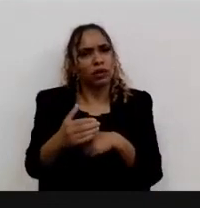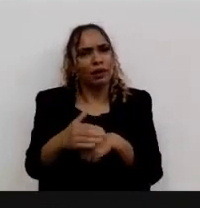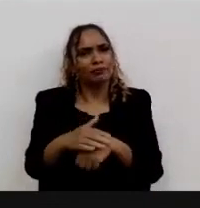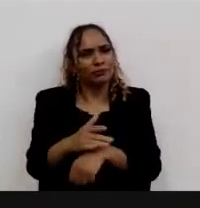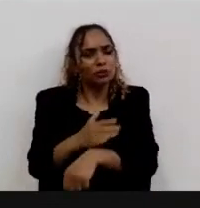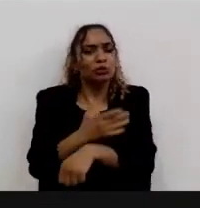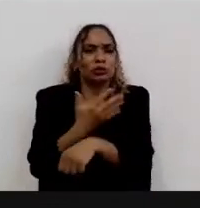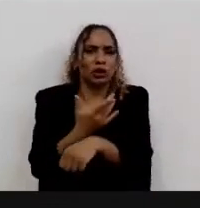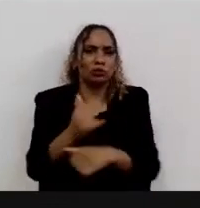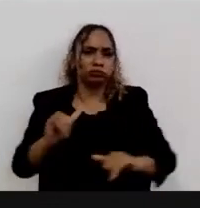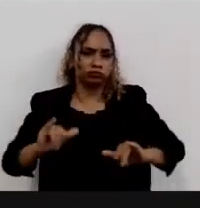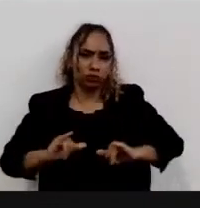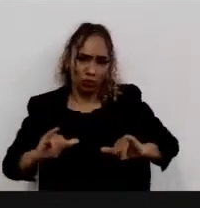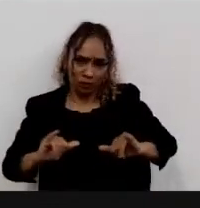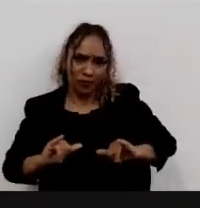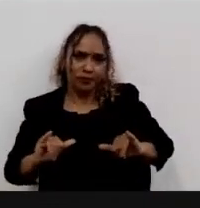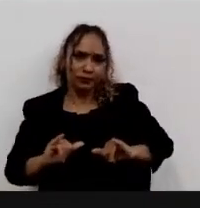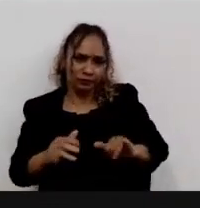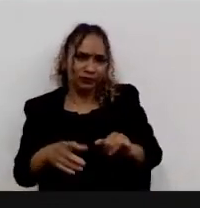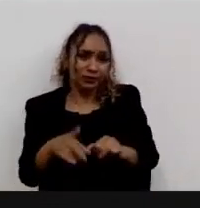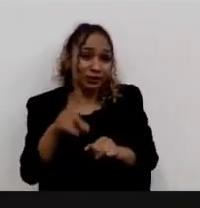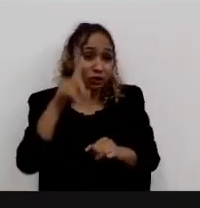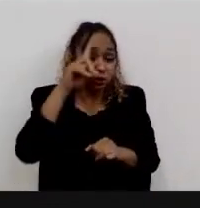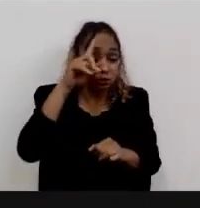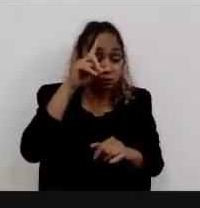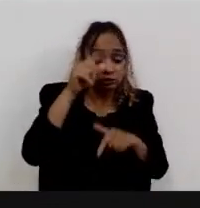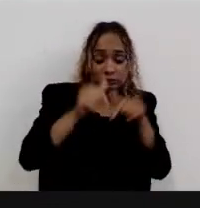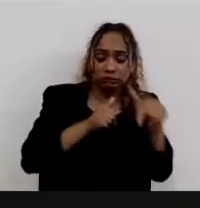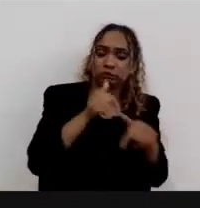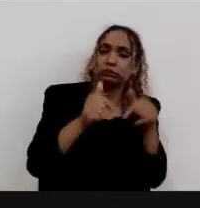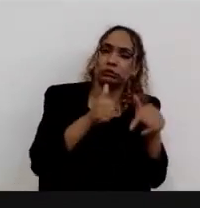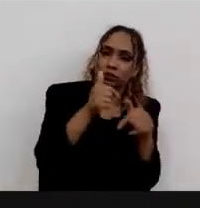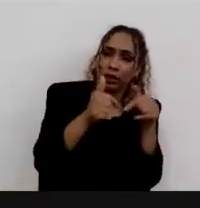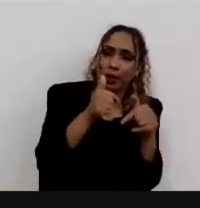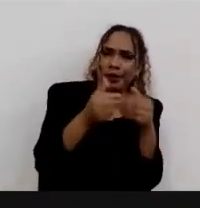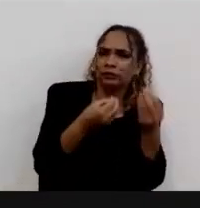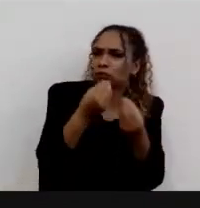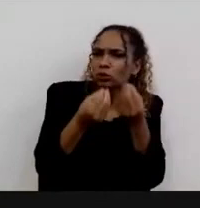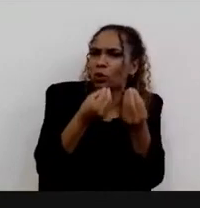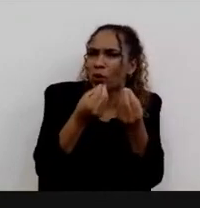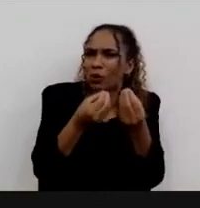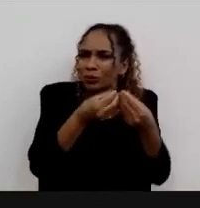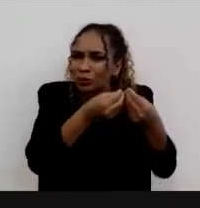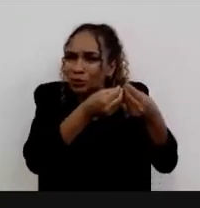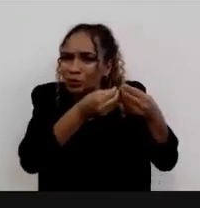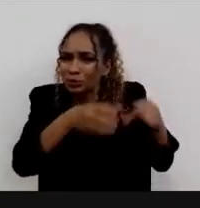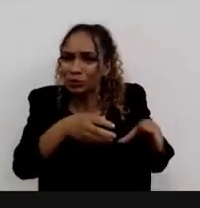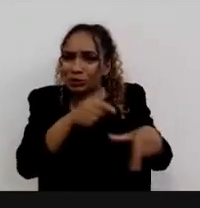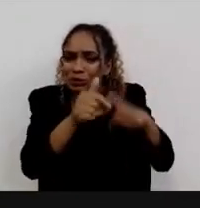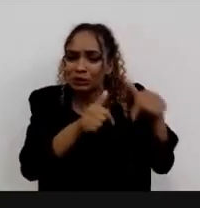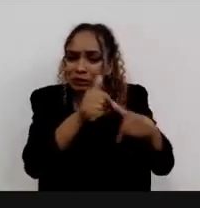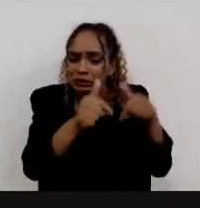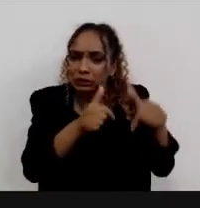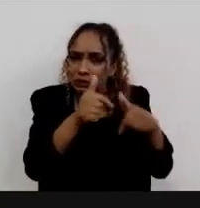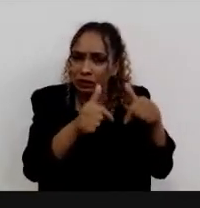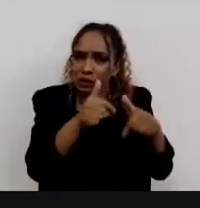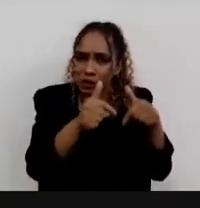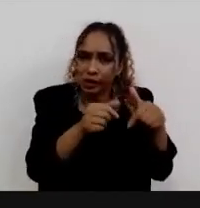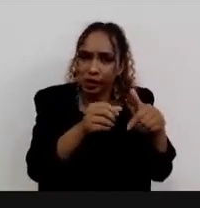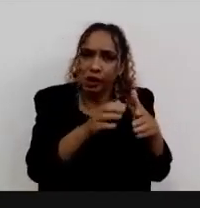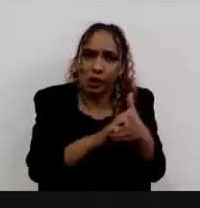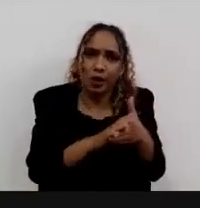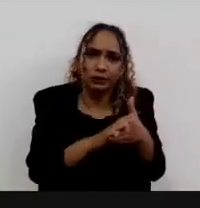sofremos muitas dentro da instituição, dentro do dia a dia do nosso trabalho, né? De como isso afeta a organização em que nós trabalhamos,